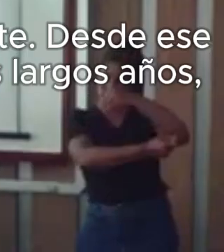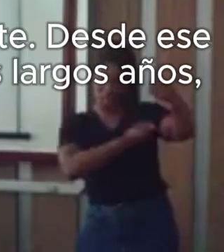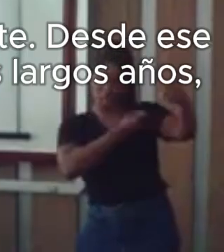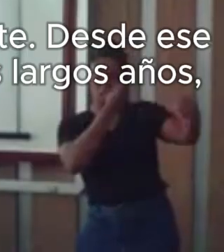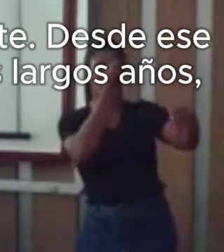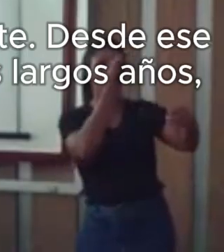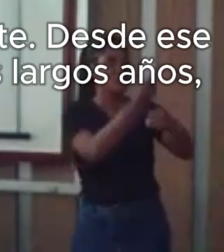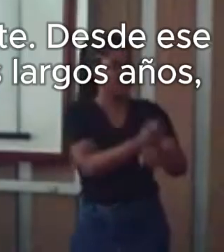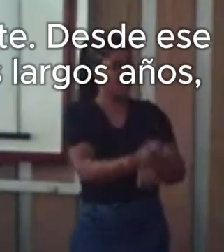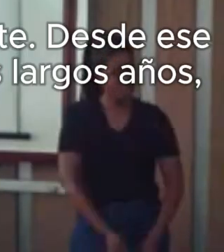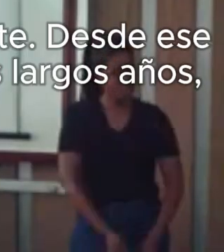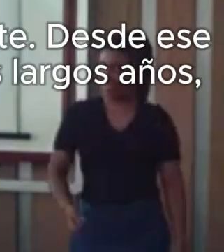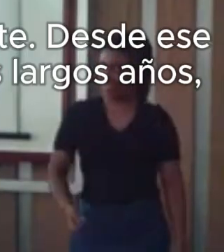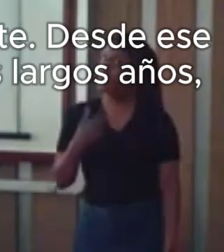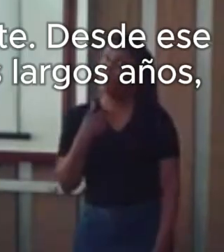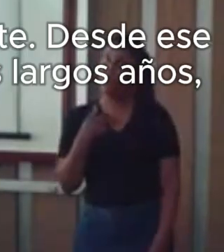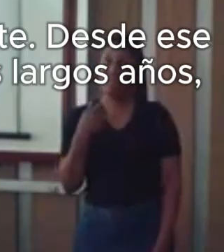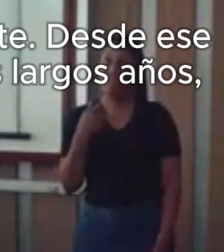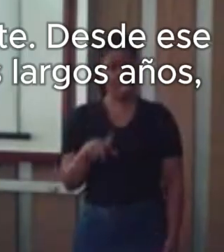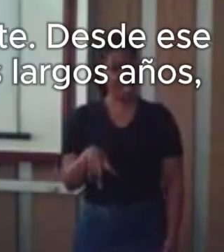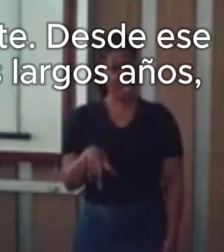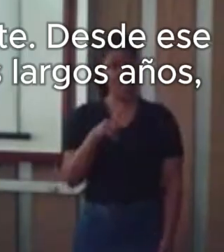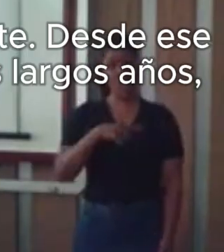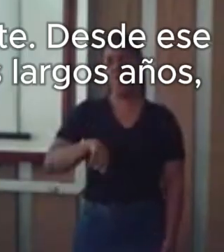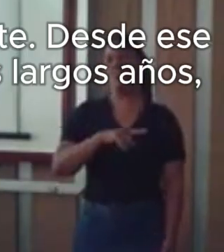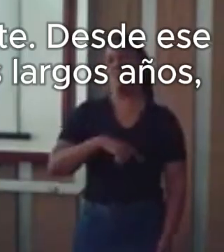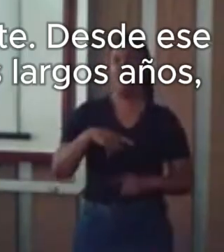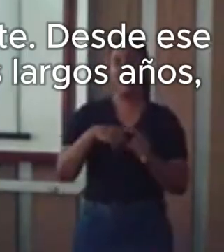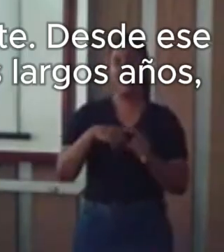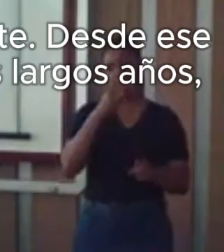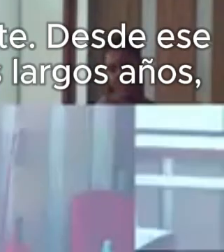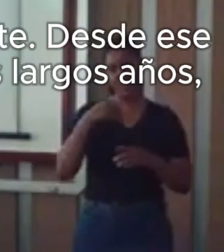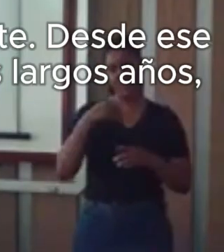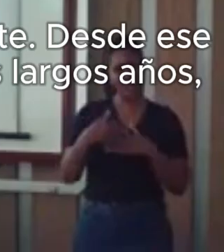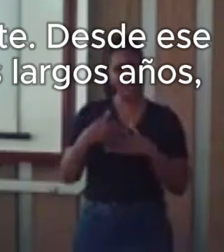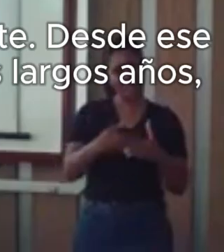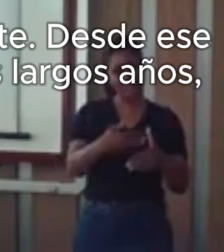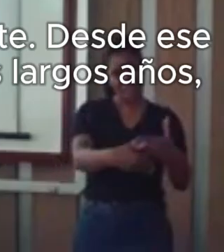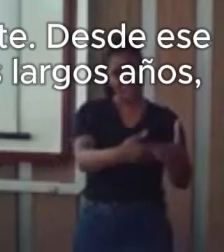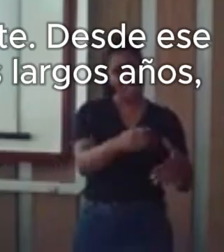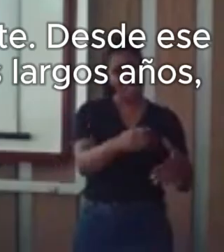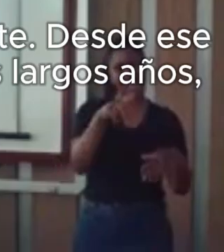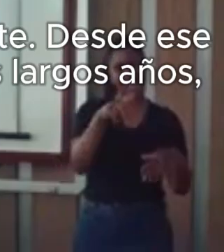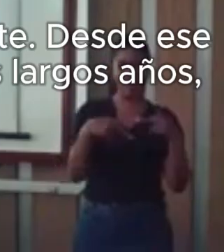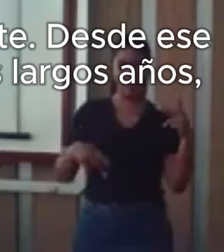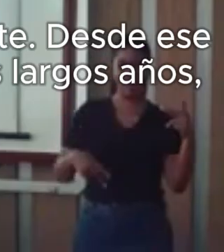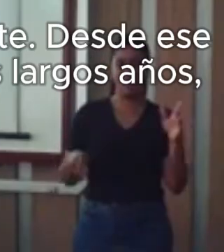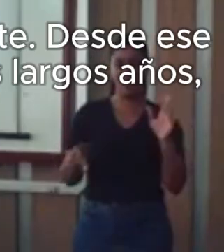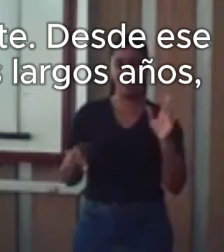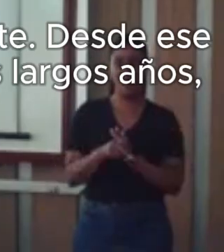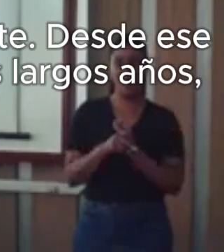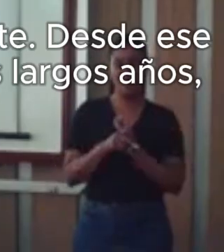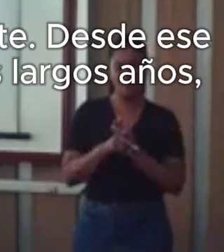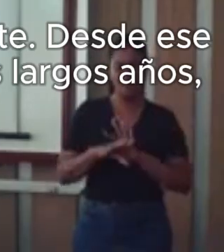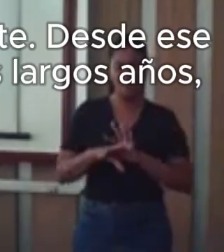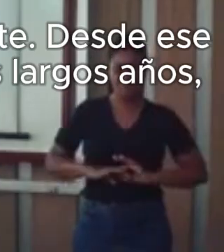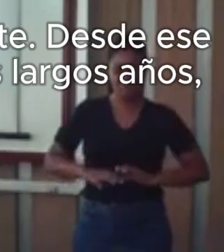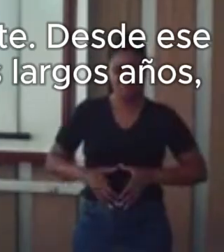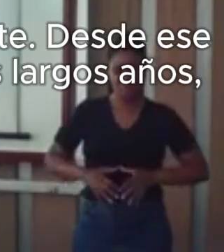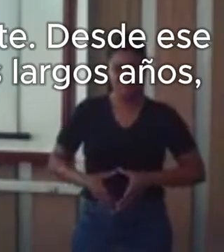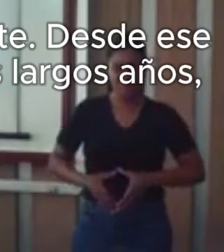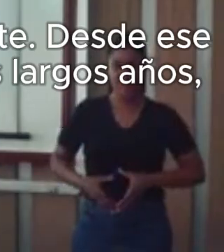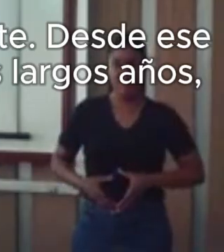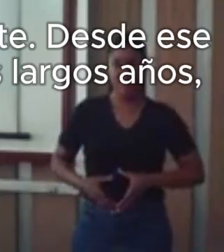É só por 2 anos, mas demora para desenvolver o processo e tudo. Ela é uma proteína extraída da placenta, né, humana.